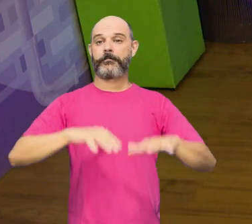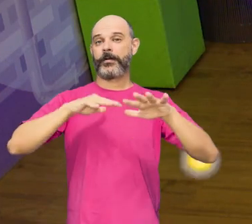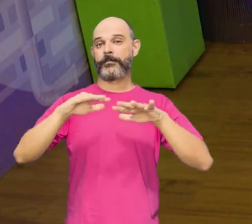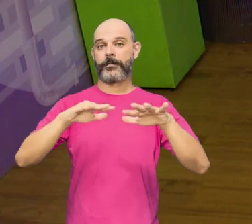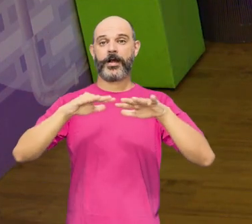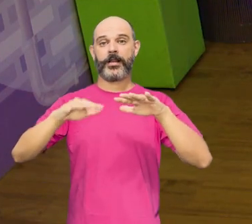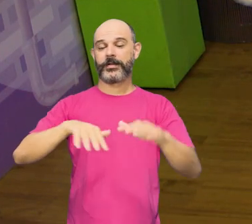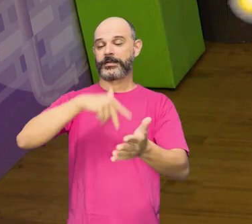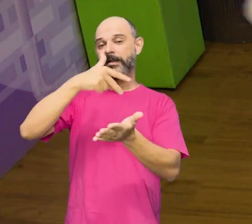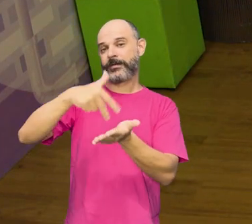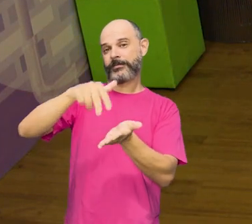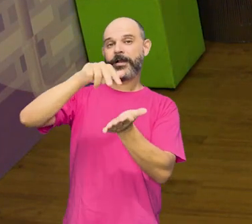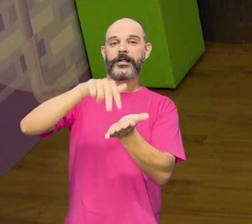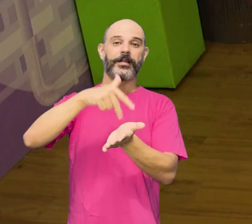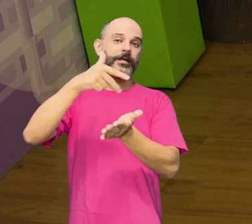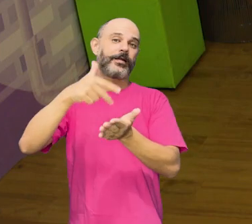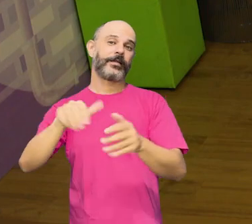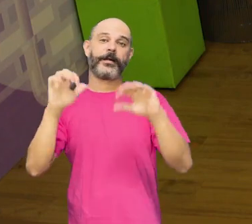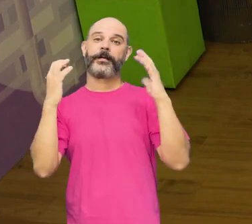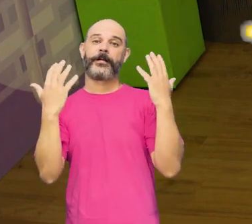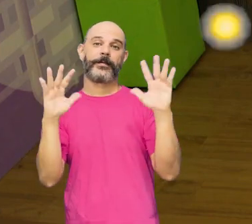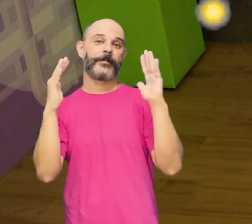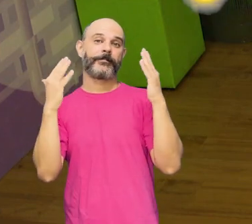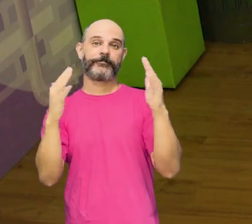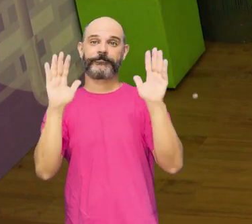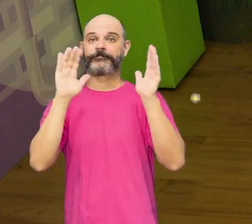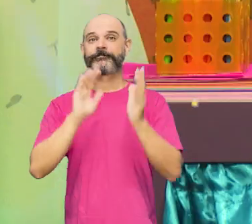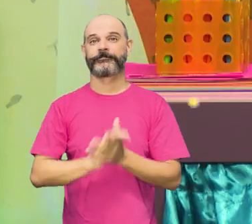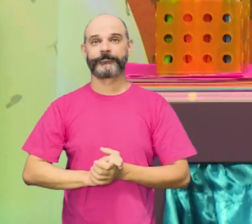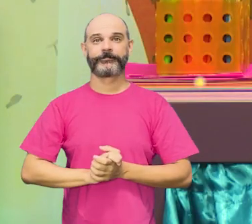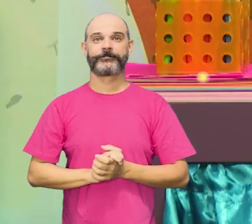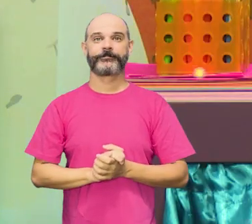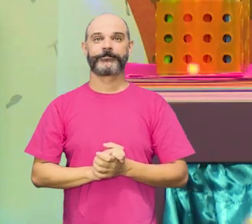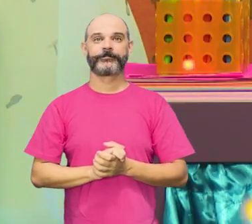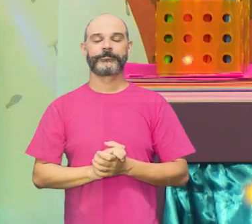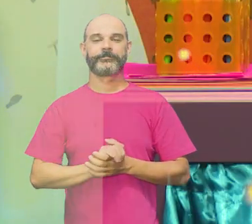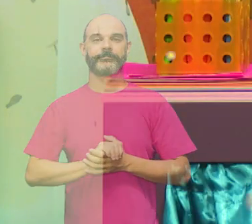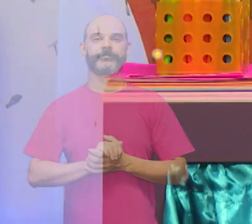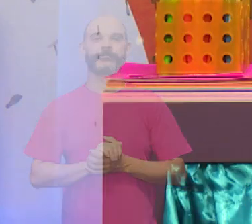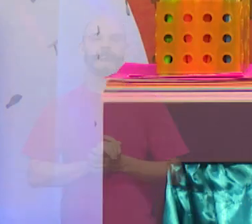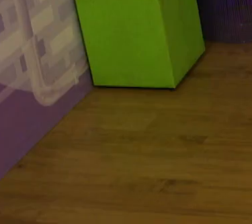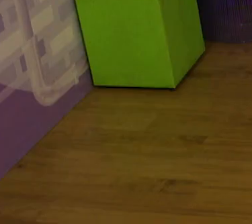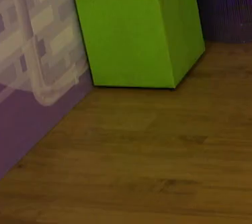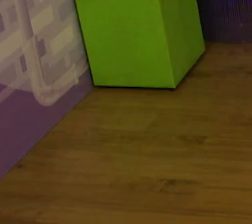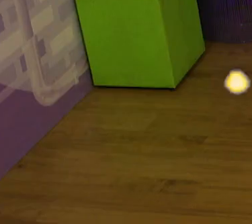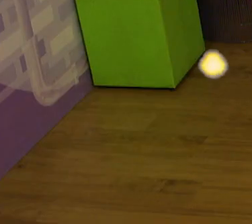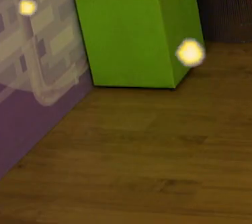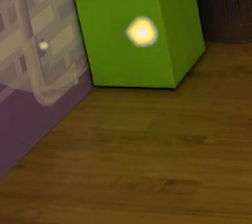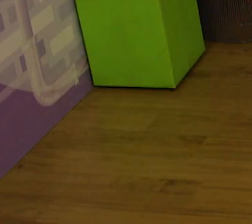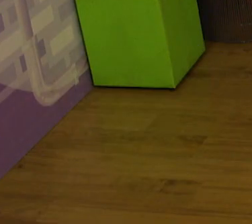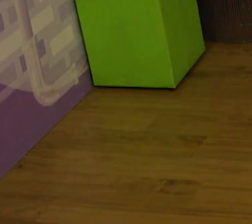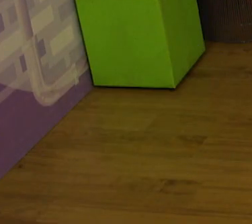corpinho. Ele balança, balança, balança, balança.